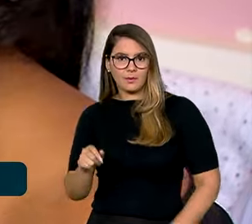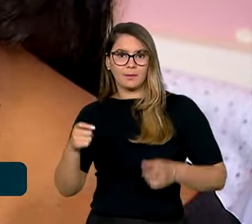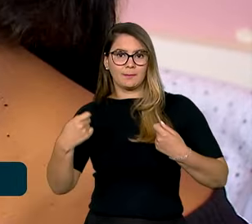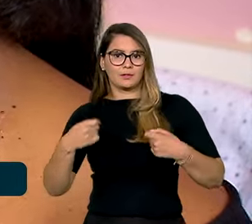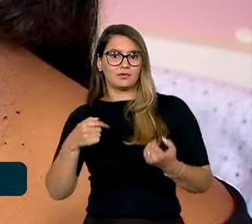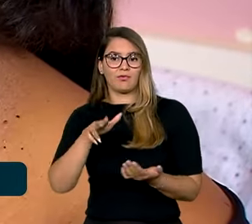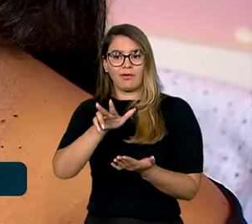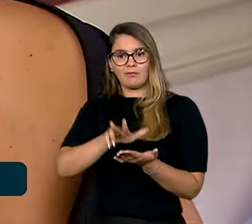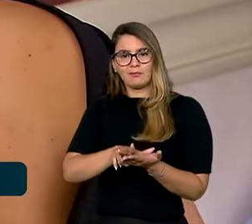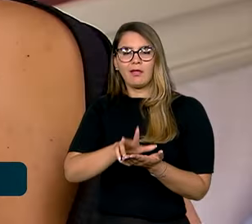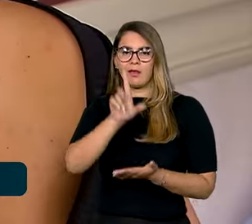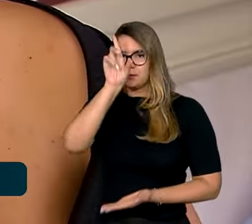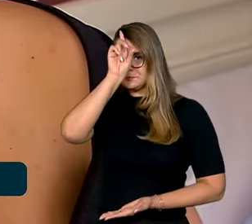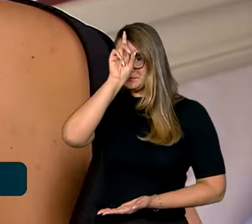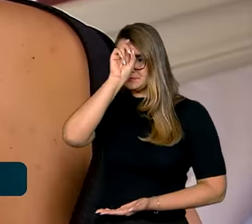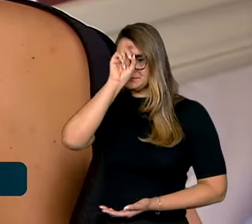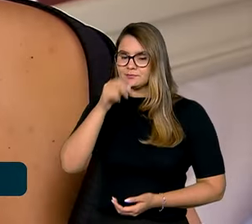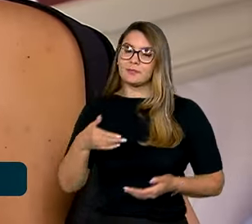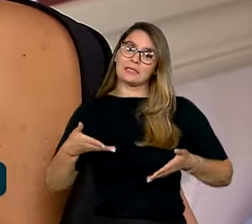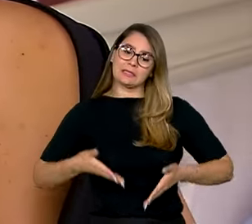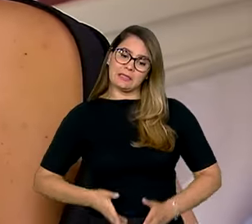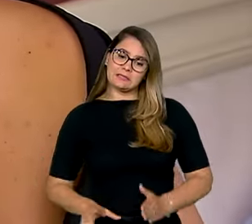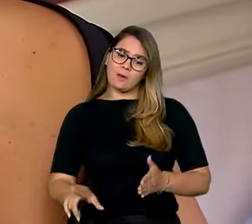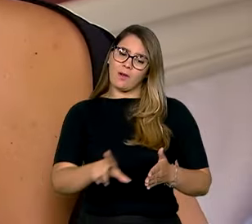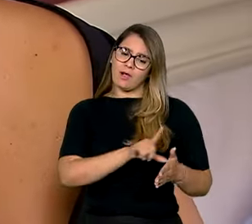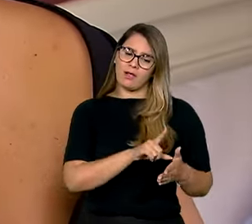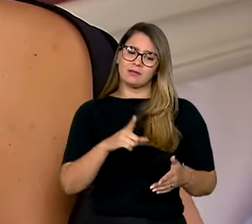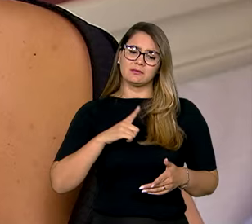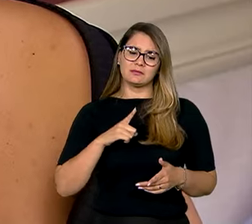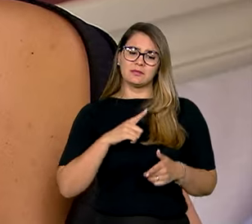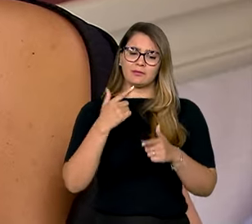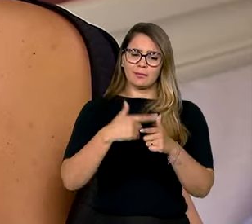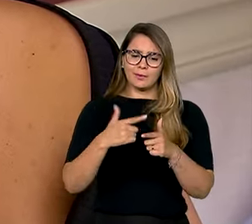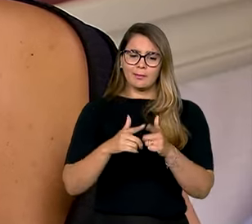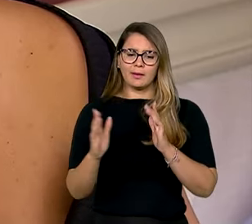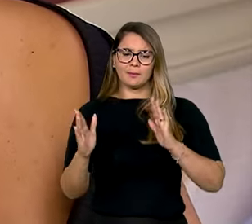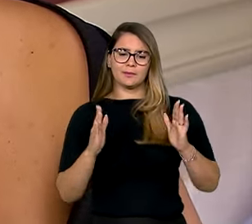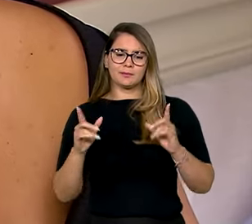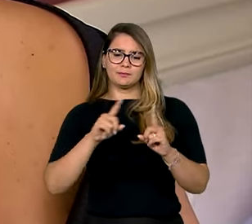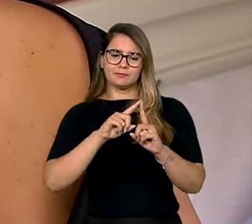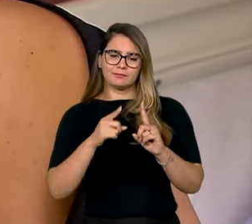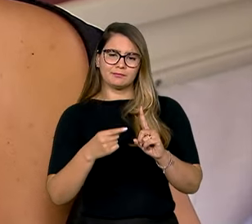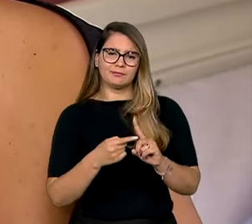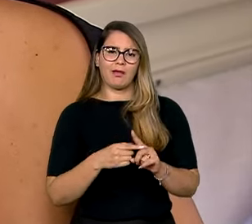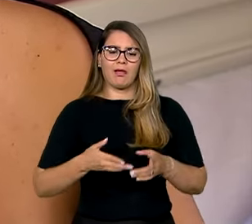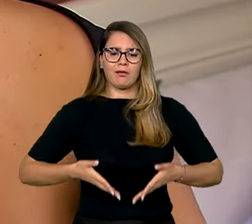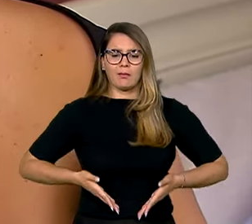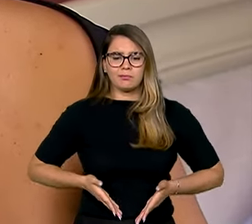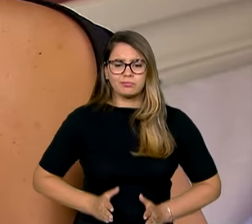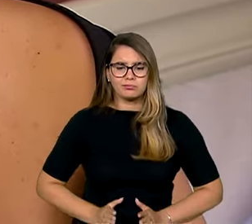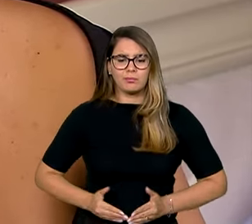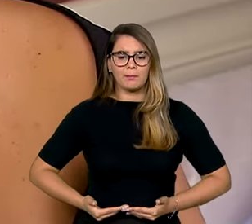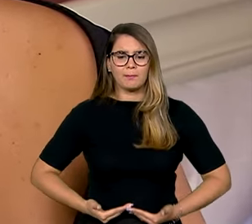internada no hospital. Ela nasceu prematura, tive vários problemas na gestação. A bolsa rompeu,